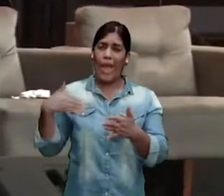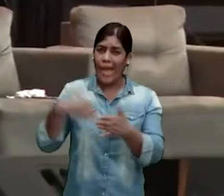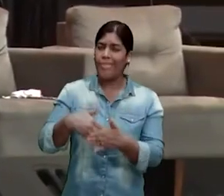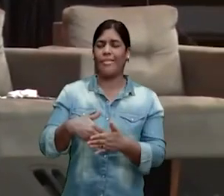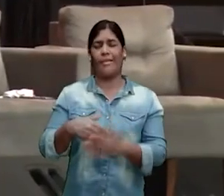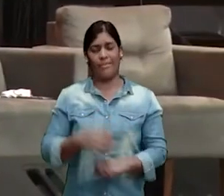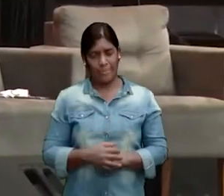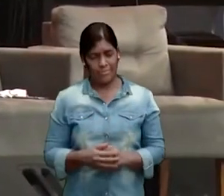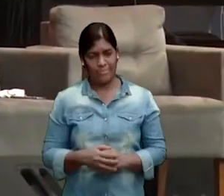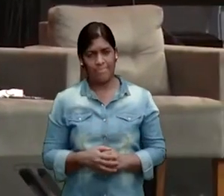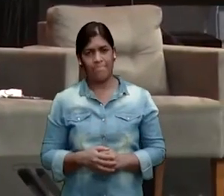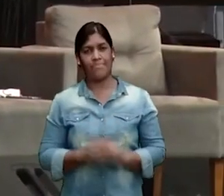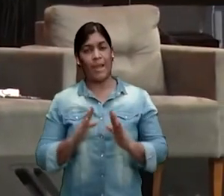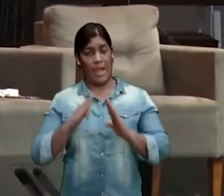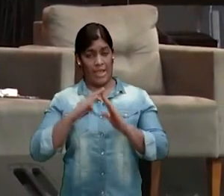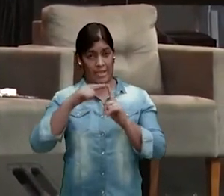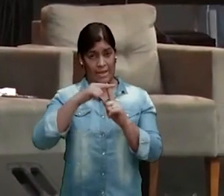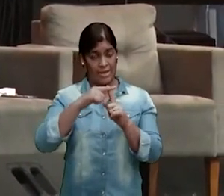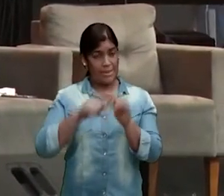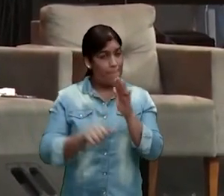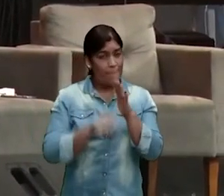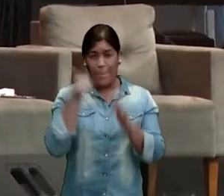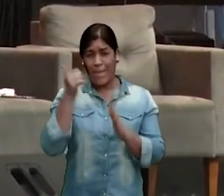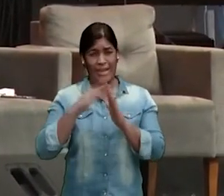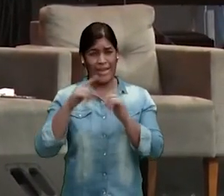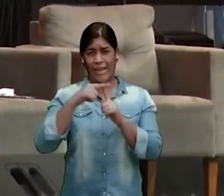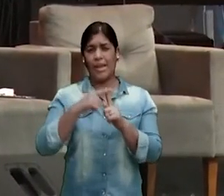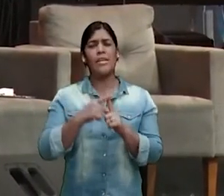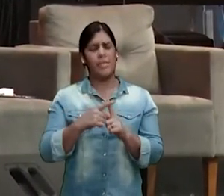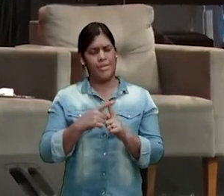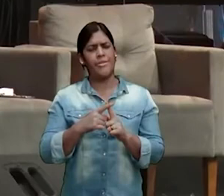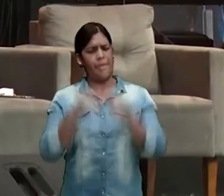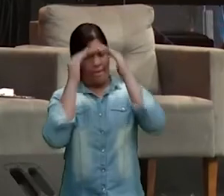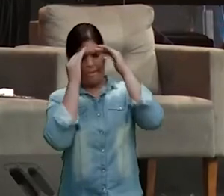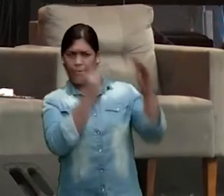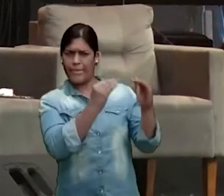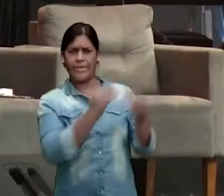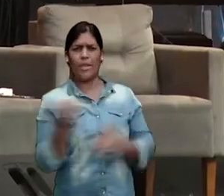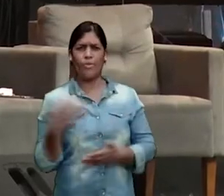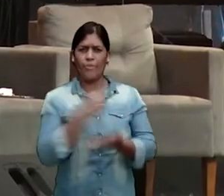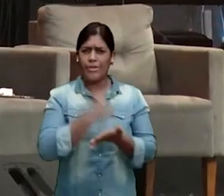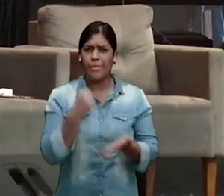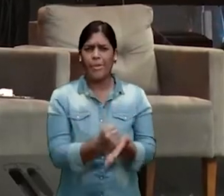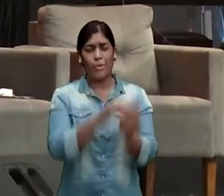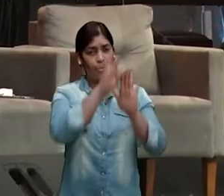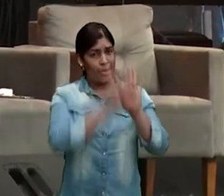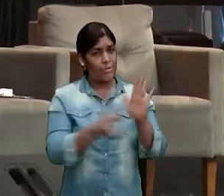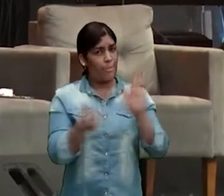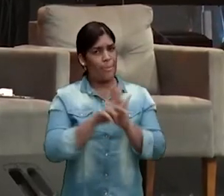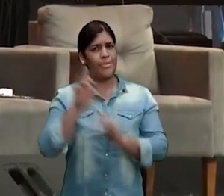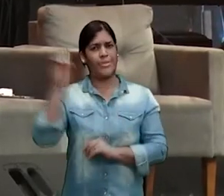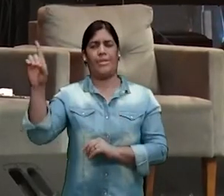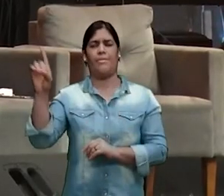e a Igreja Primitiva reconheci o Novo Testamento como textos sagrados mas tem um detalhe